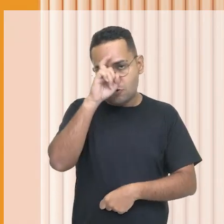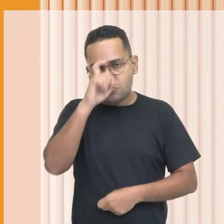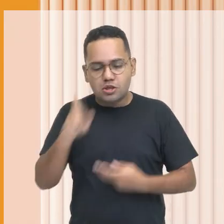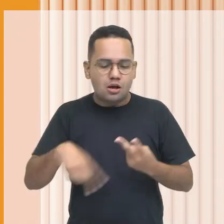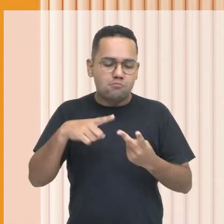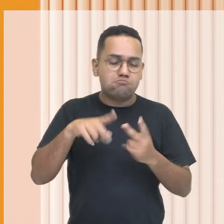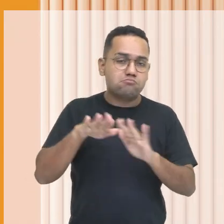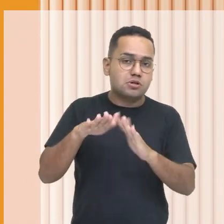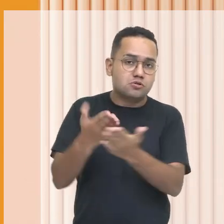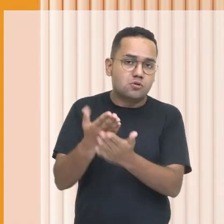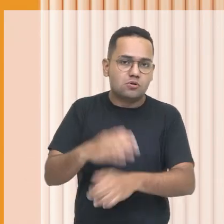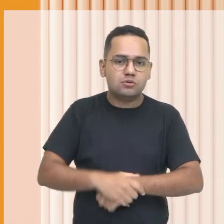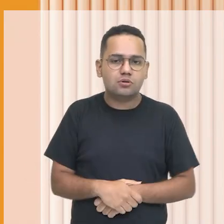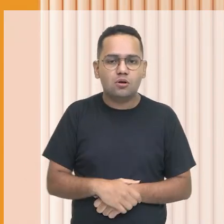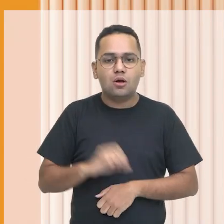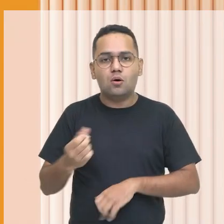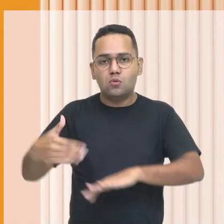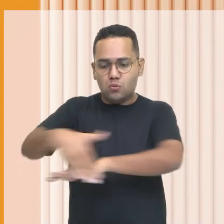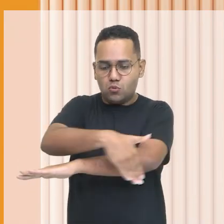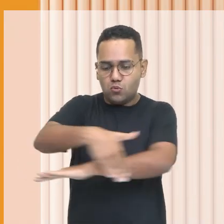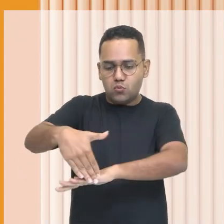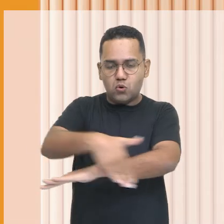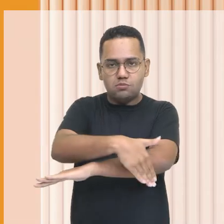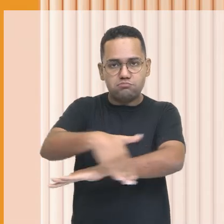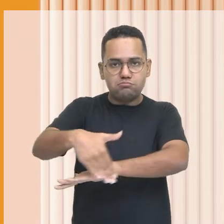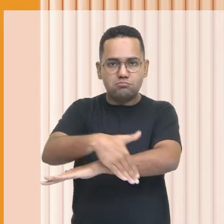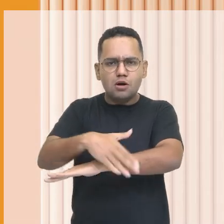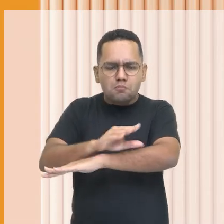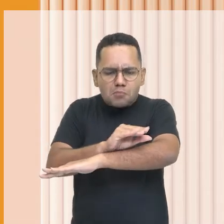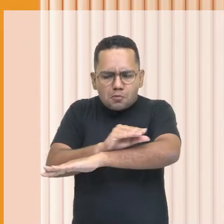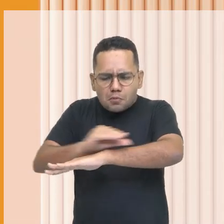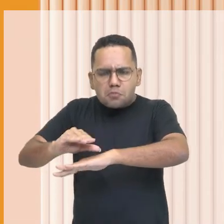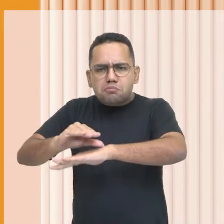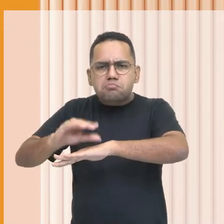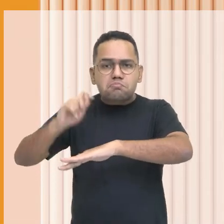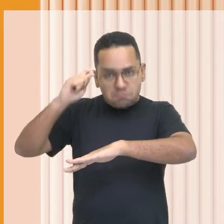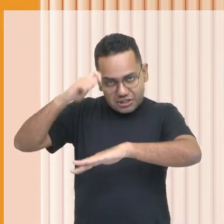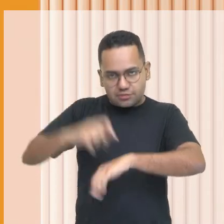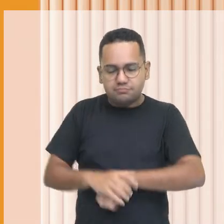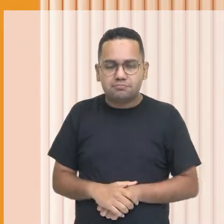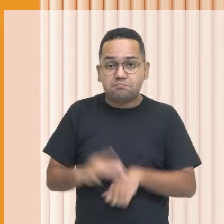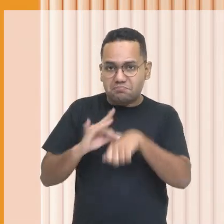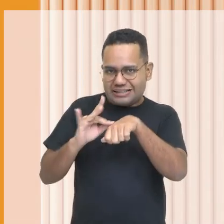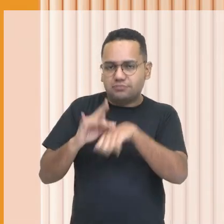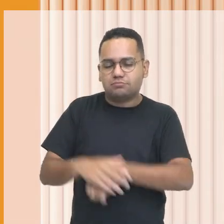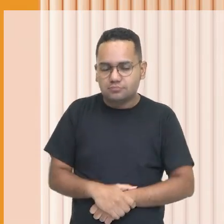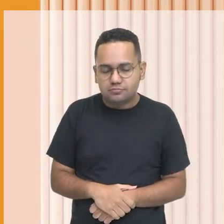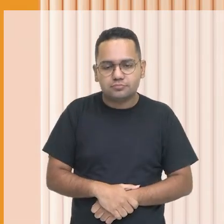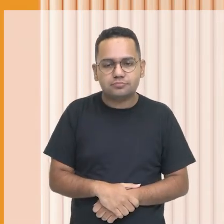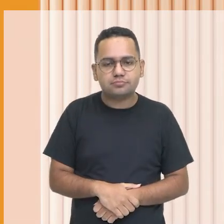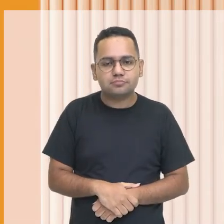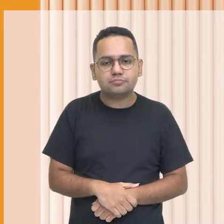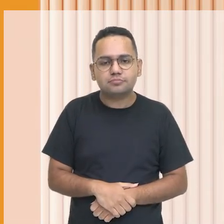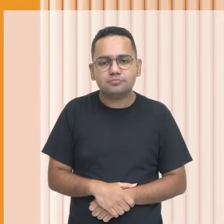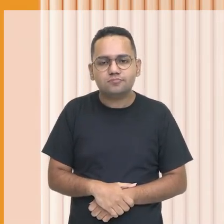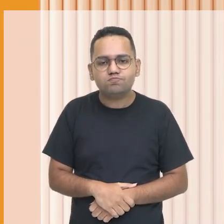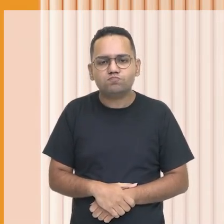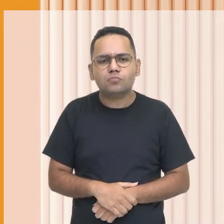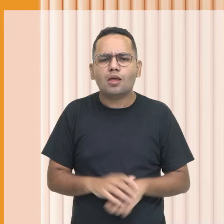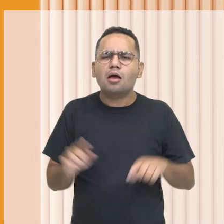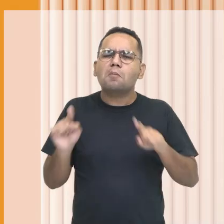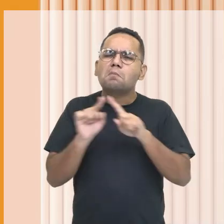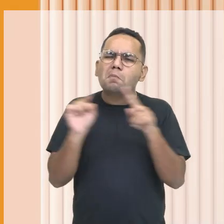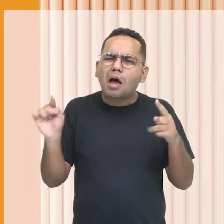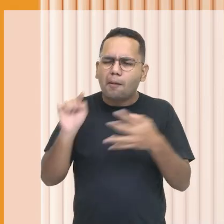escola, ou muitas vezes o asfaltamento de uma via. Então é dessas práticas que parecem ser tão inocentes, mas que na